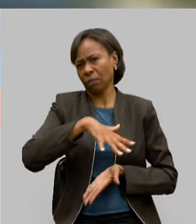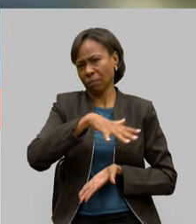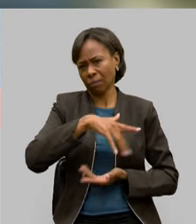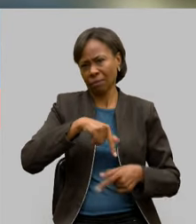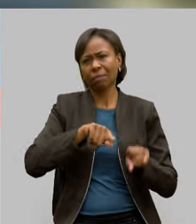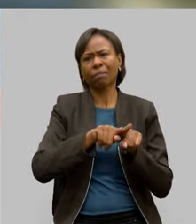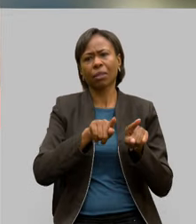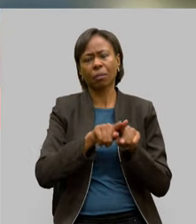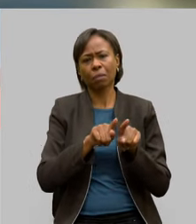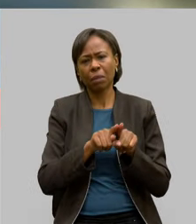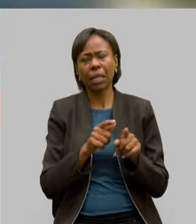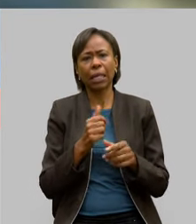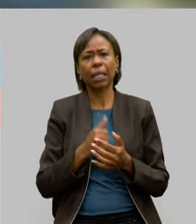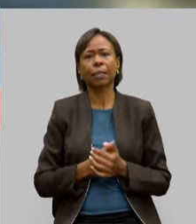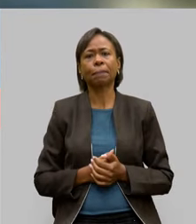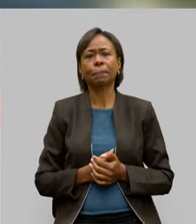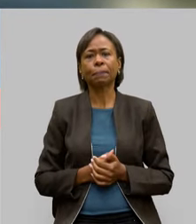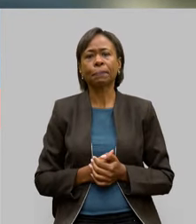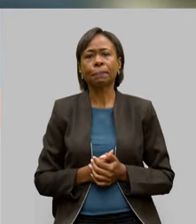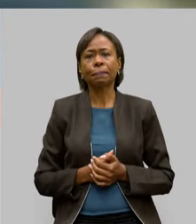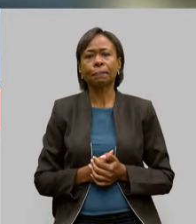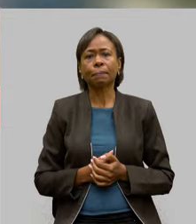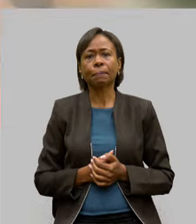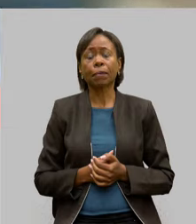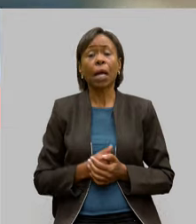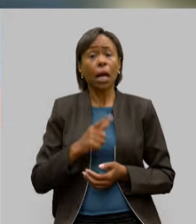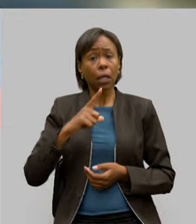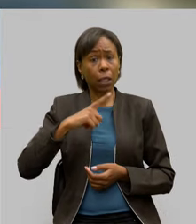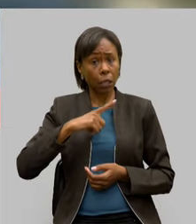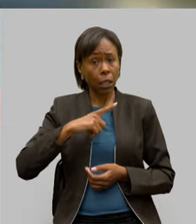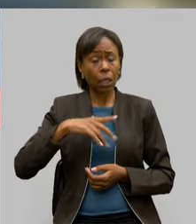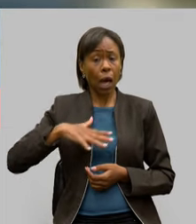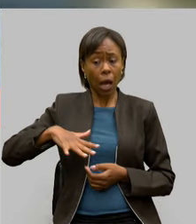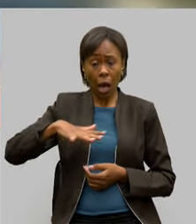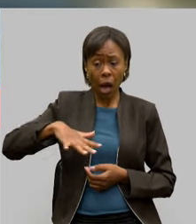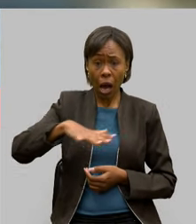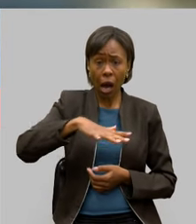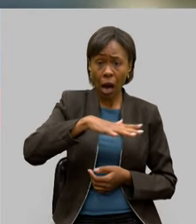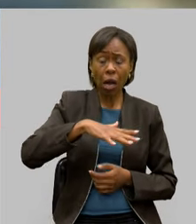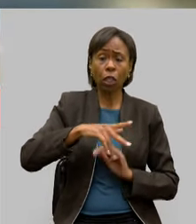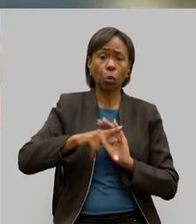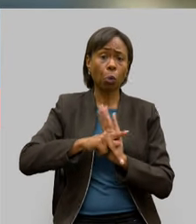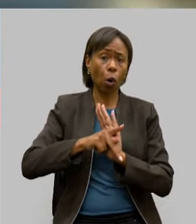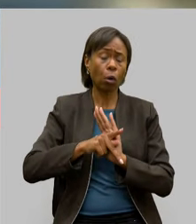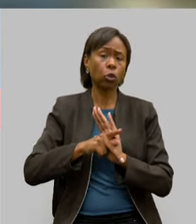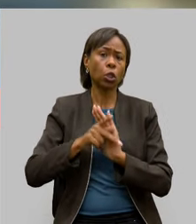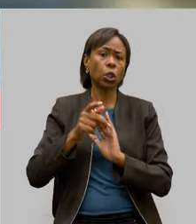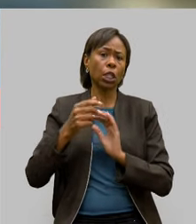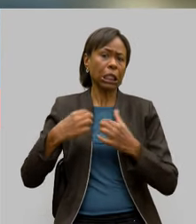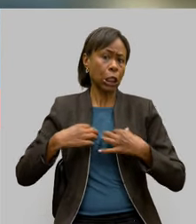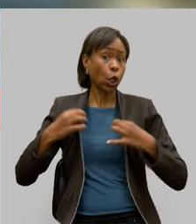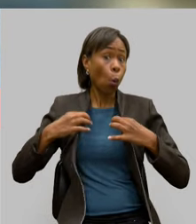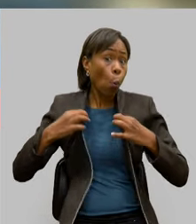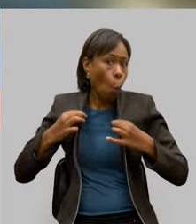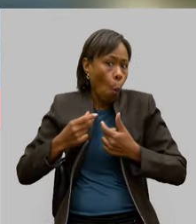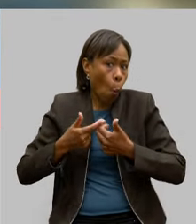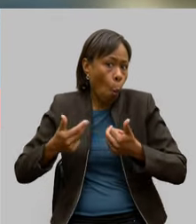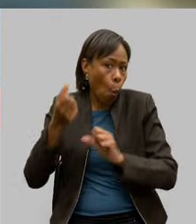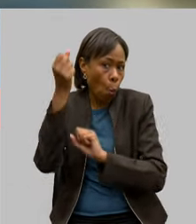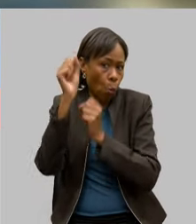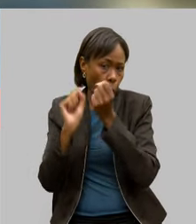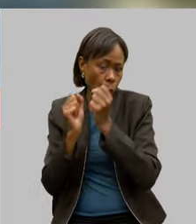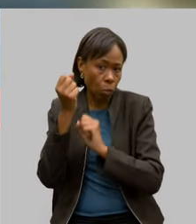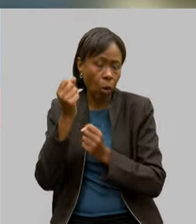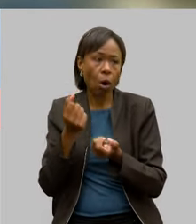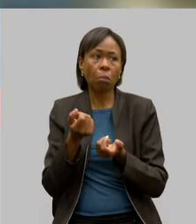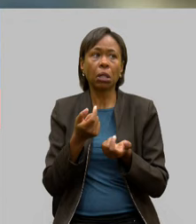o camo por exemplo então áreas né de Indústria Têxtil indústria né Eh de